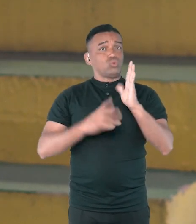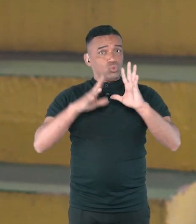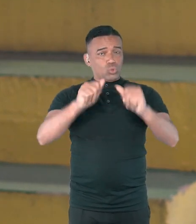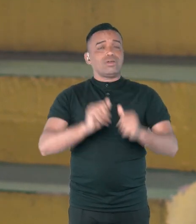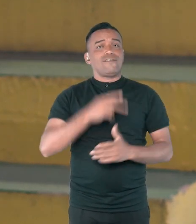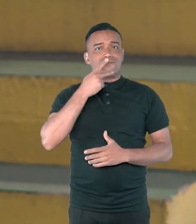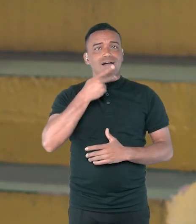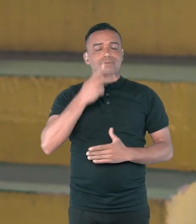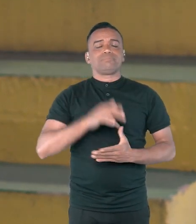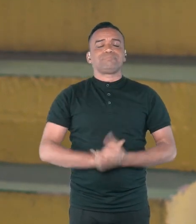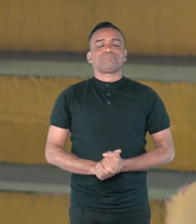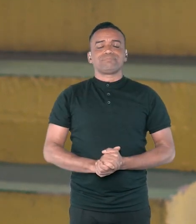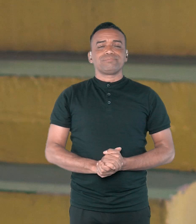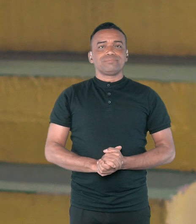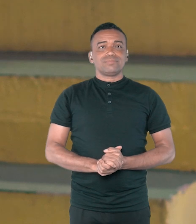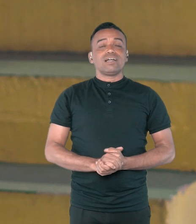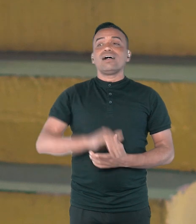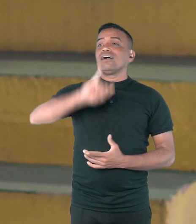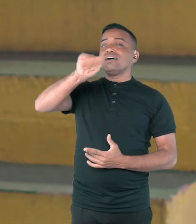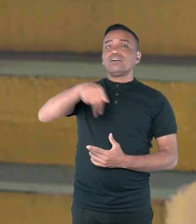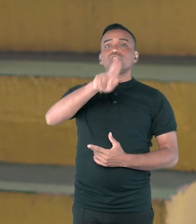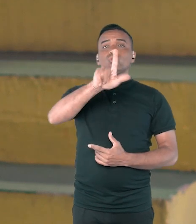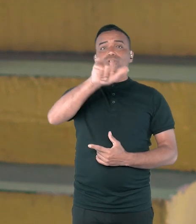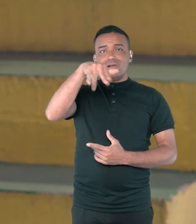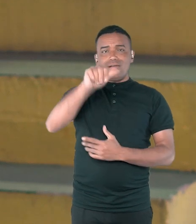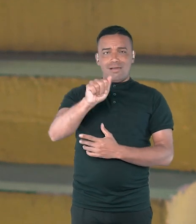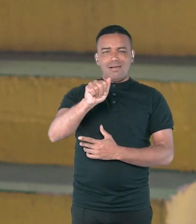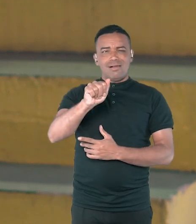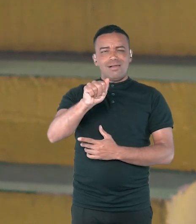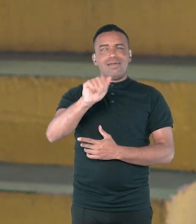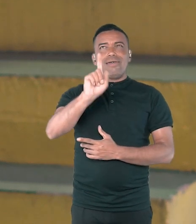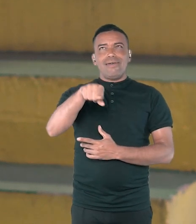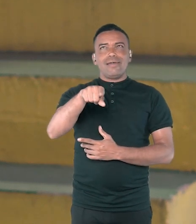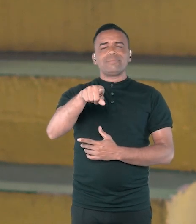ele inteiro, que ela fala, né? Aliás, Juliana,